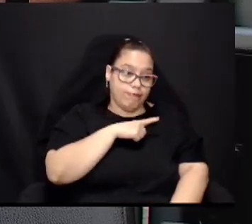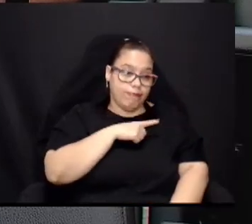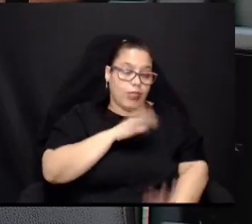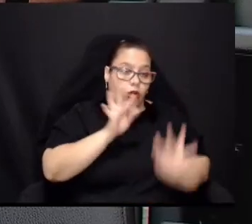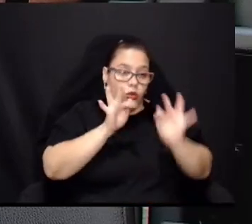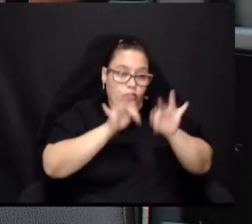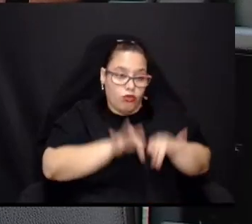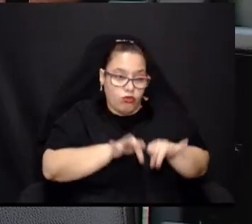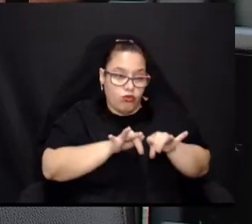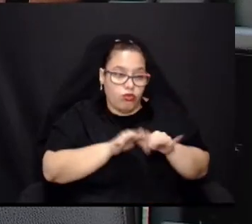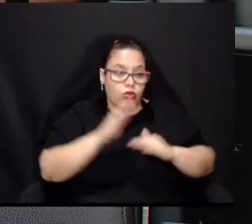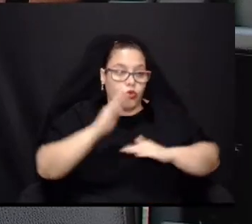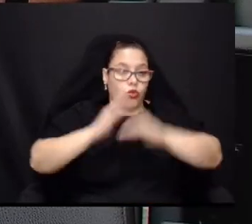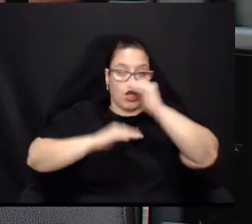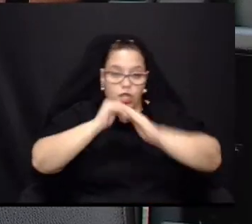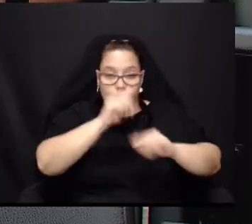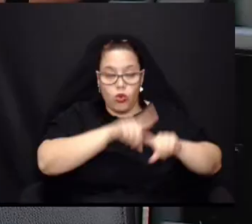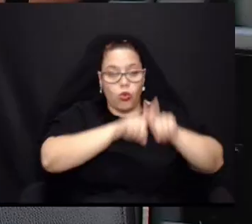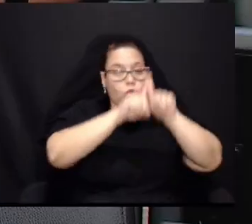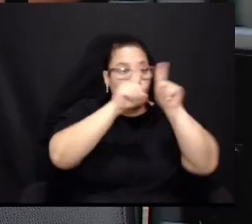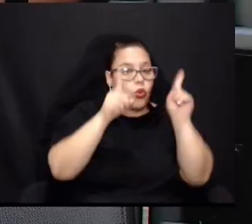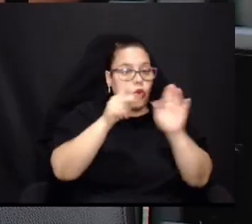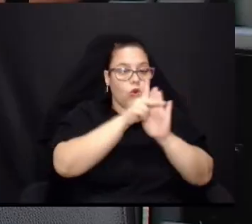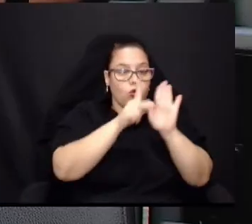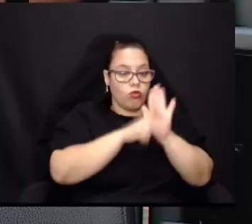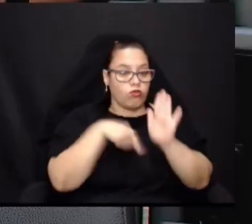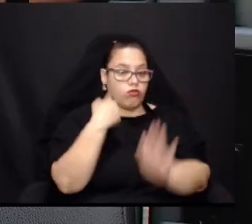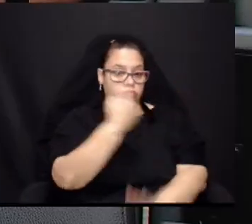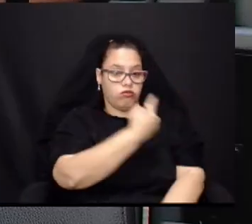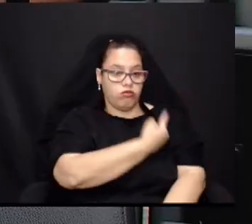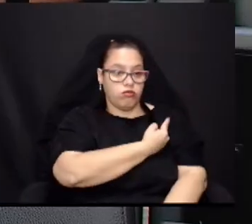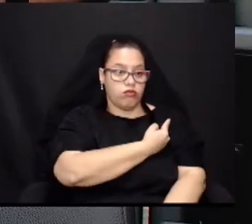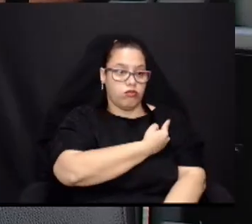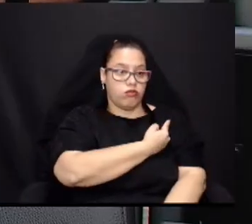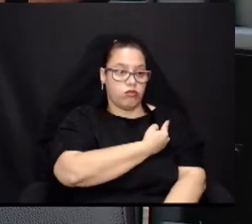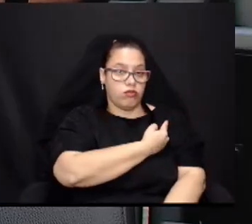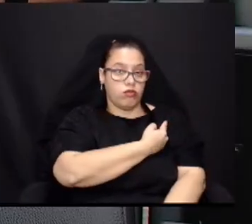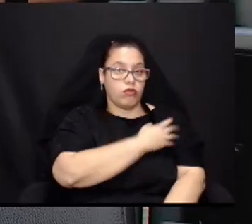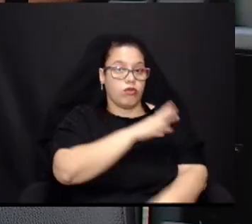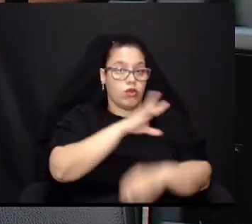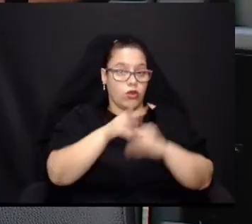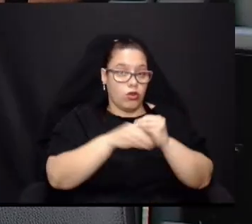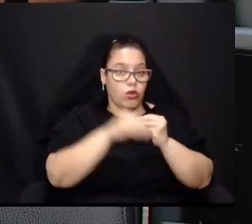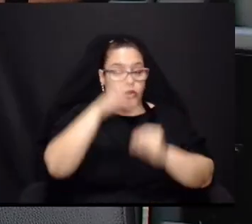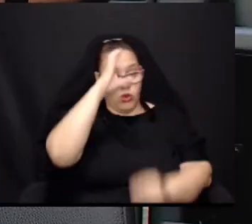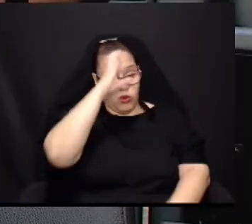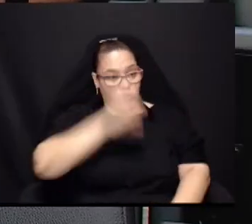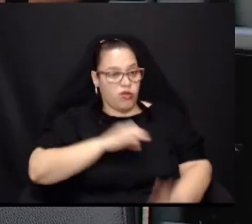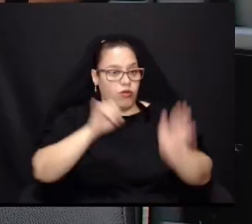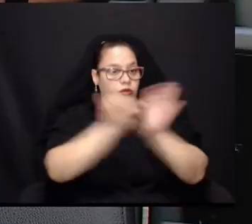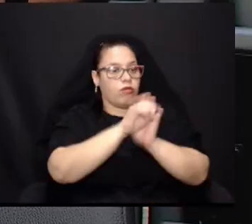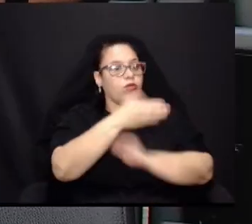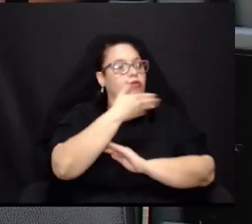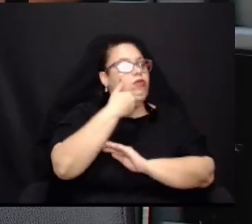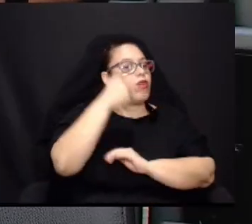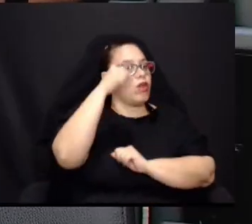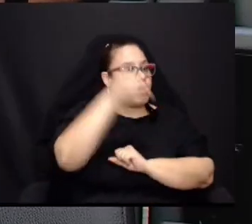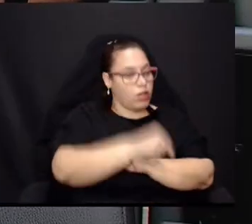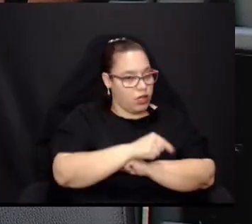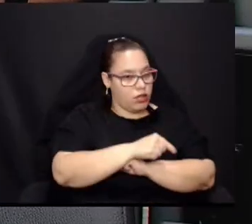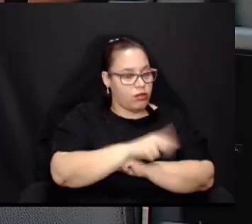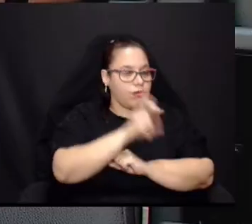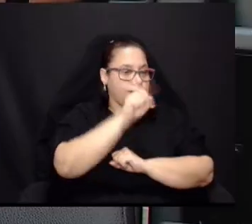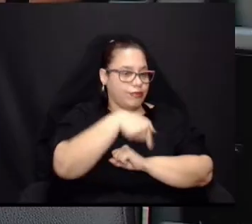setores, mas é um projeto nosso que acho que inclui o cidadão, ele vai se identificar melhor aqui na casa, e é isso. Além